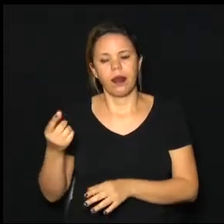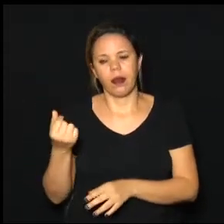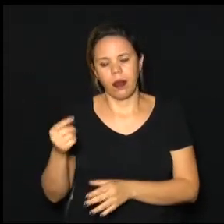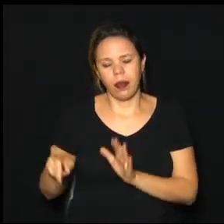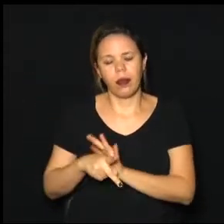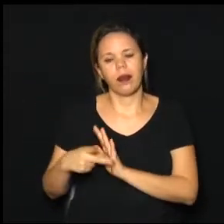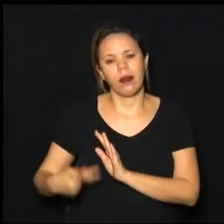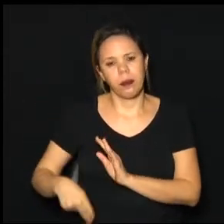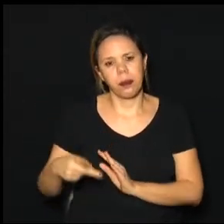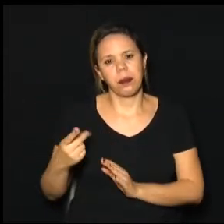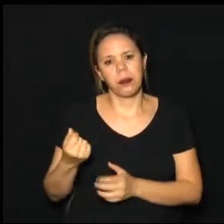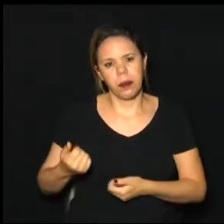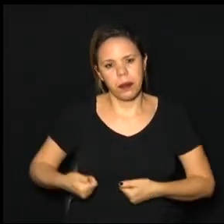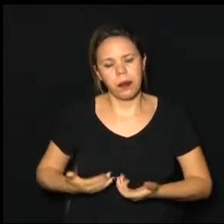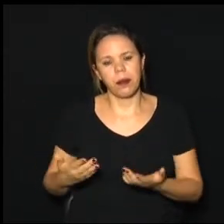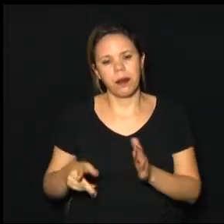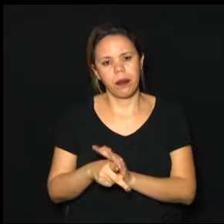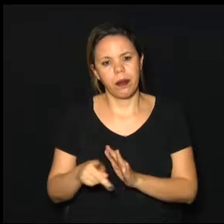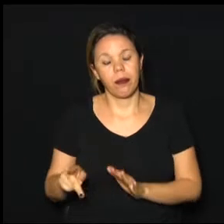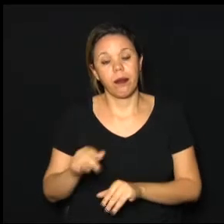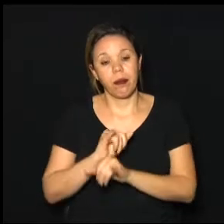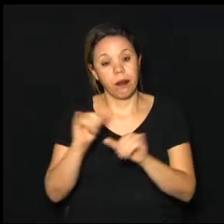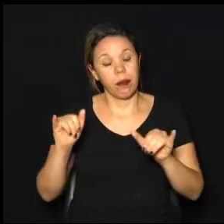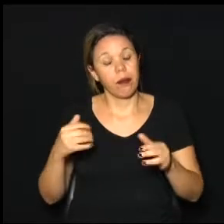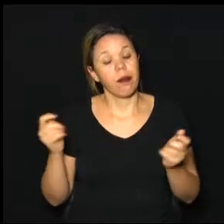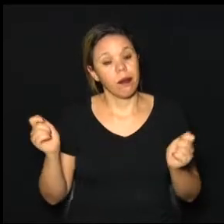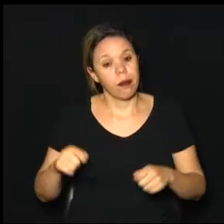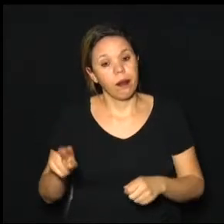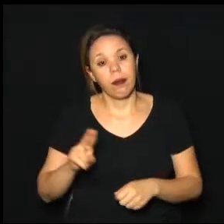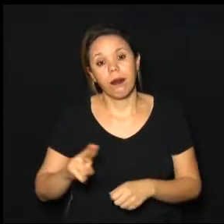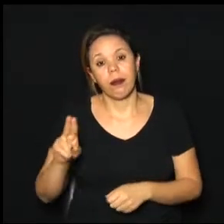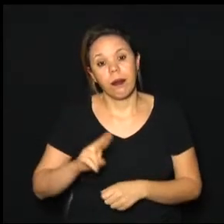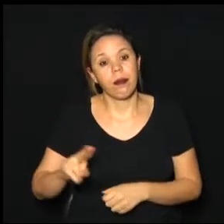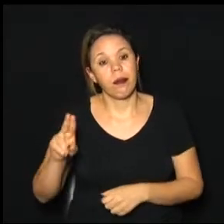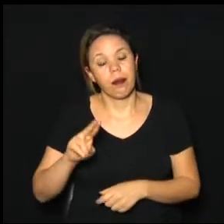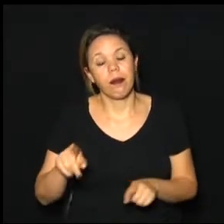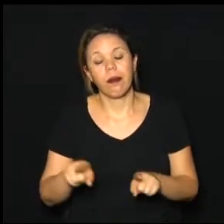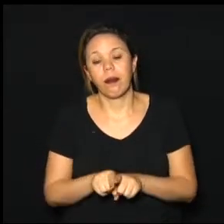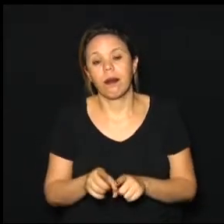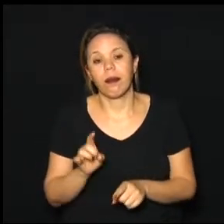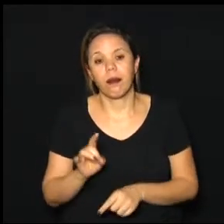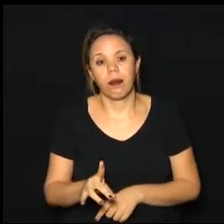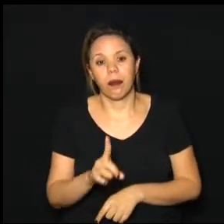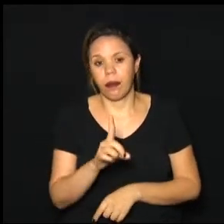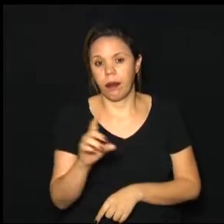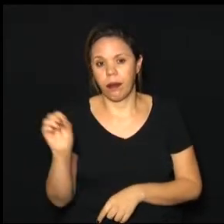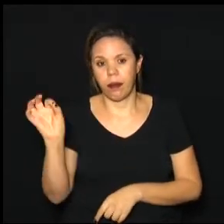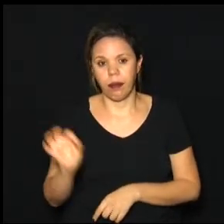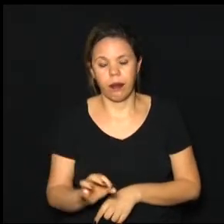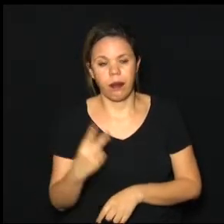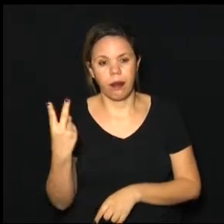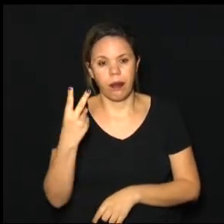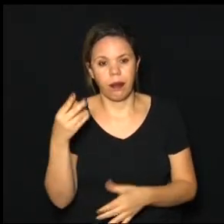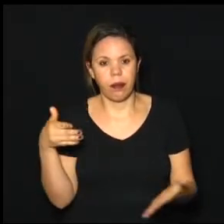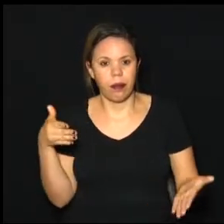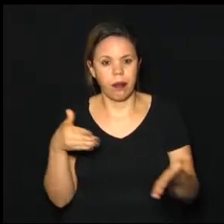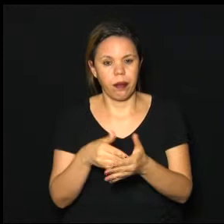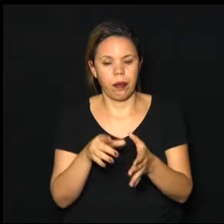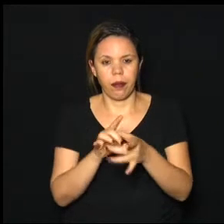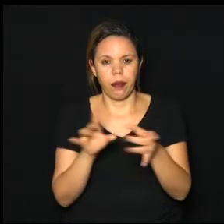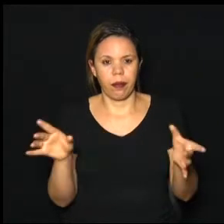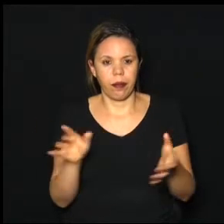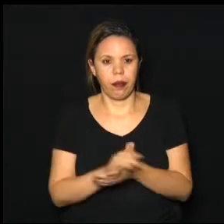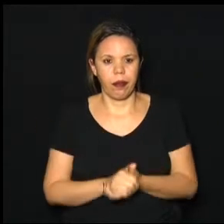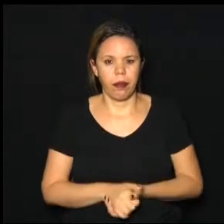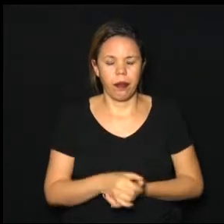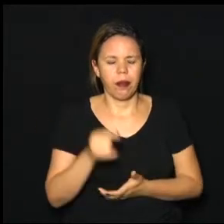suas campanhas, porém, eles poderão utilizar apenas 10% do valor máximo permitido.